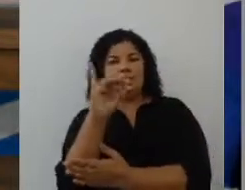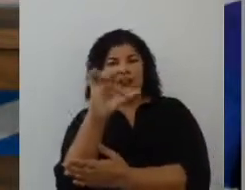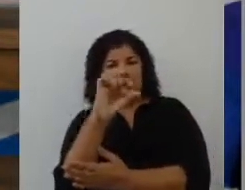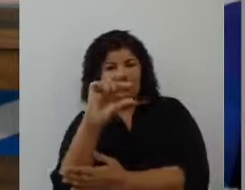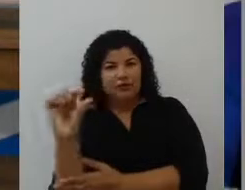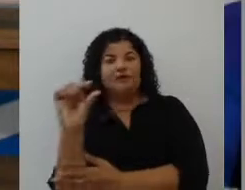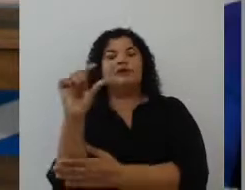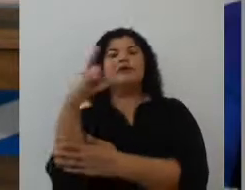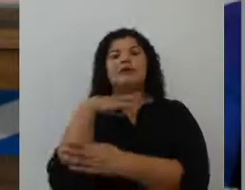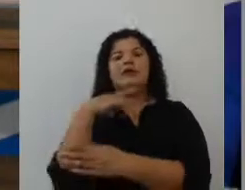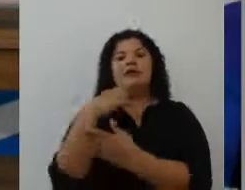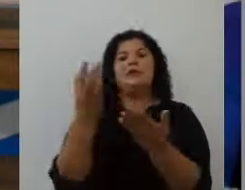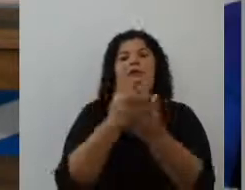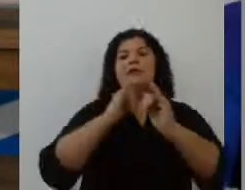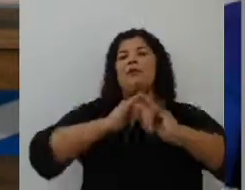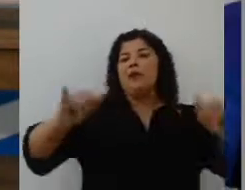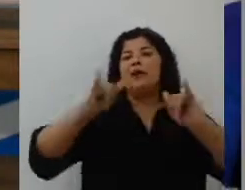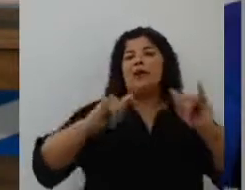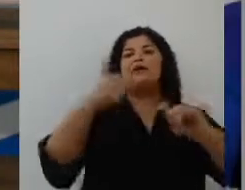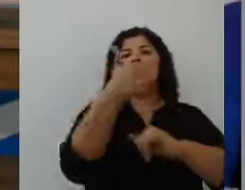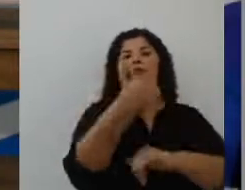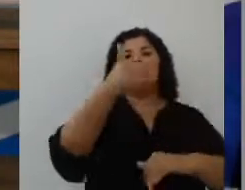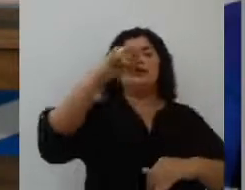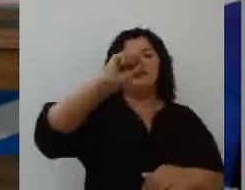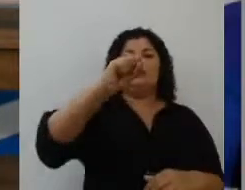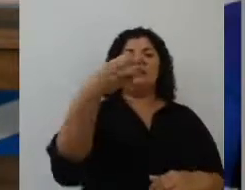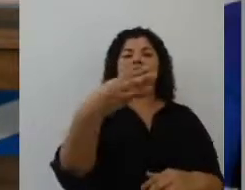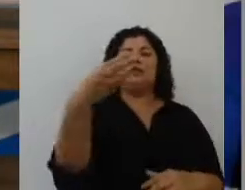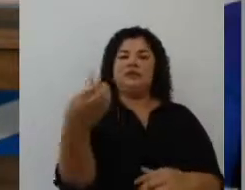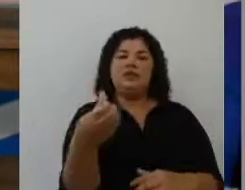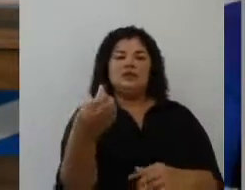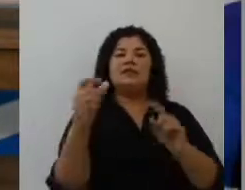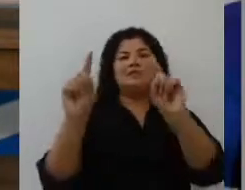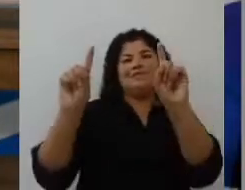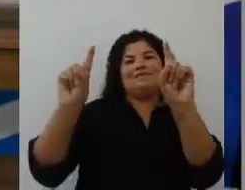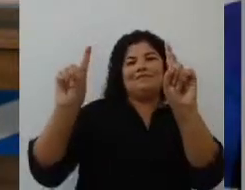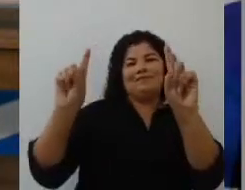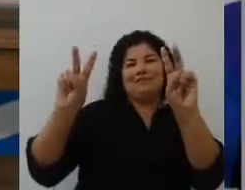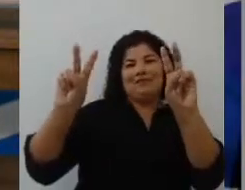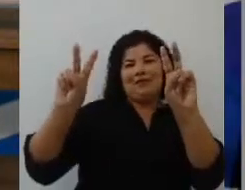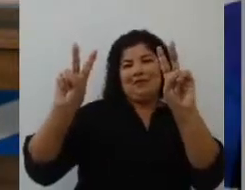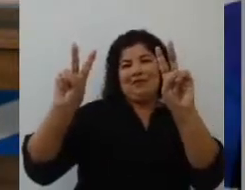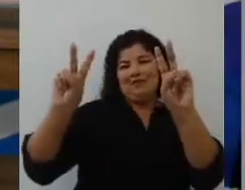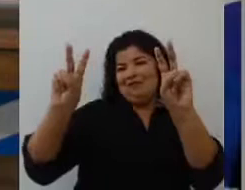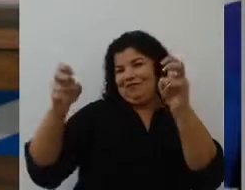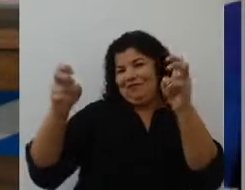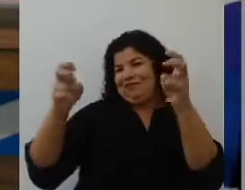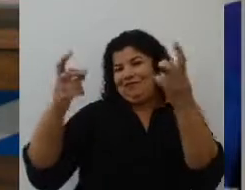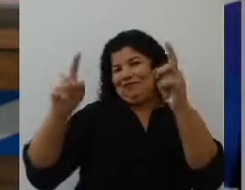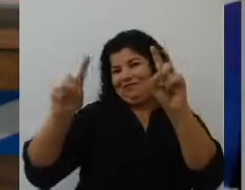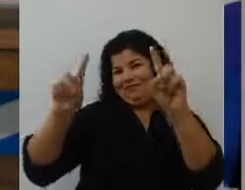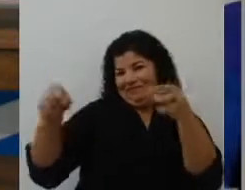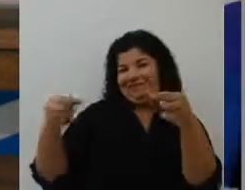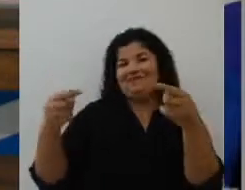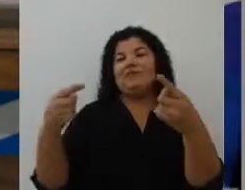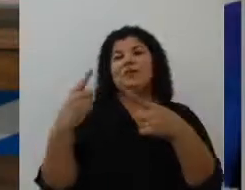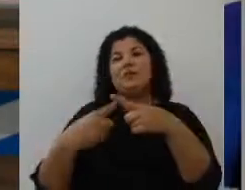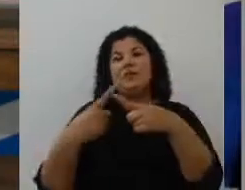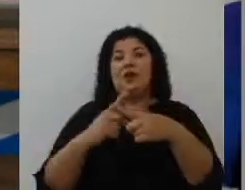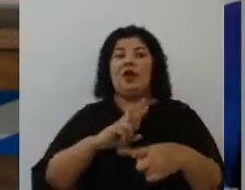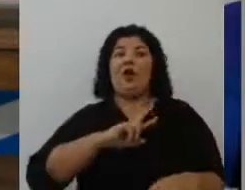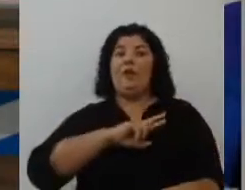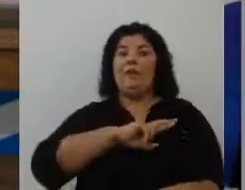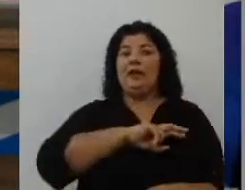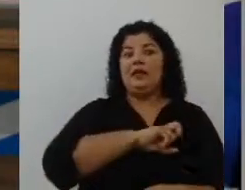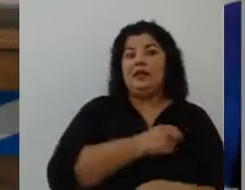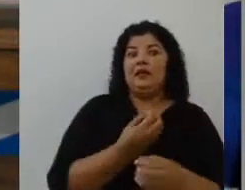No mesmo ano, em 1836. E essa data está entre parênteses para mostrar meio que o romantismo, a publicação e